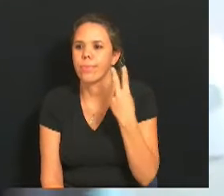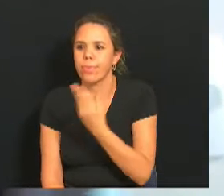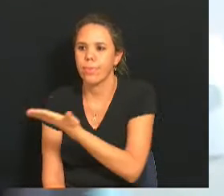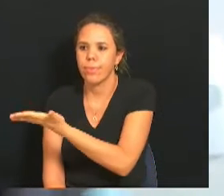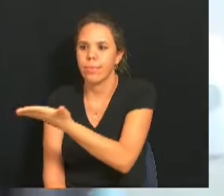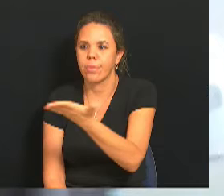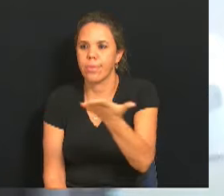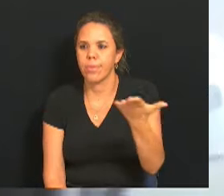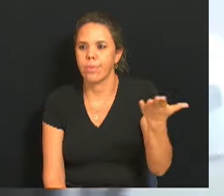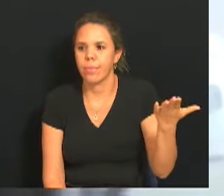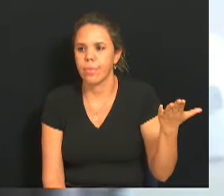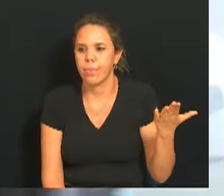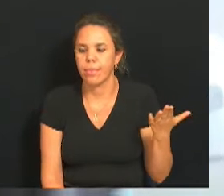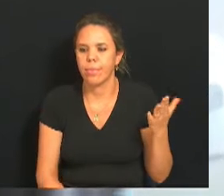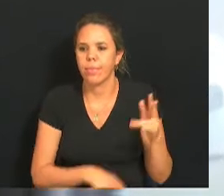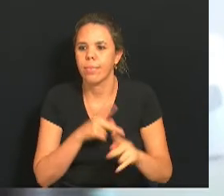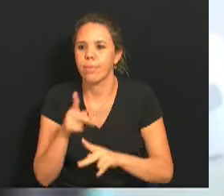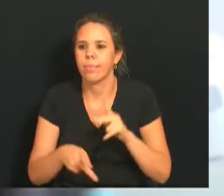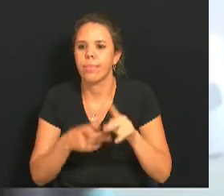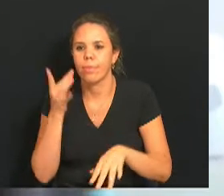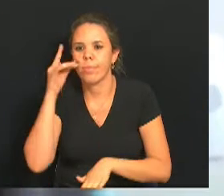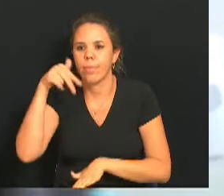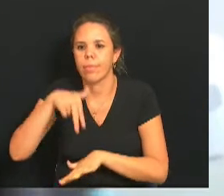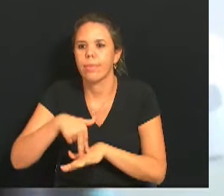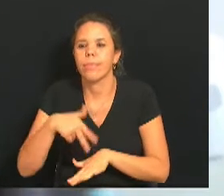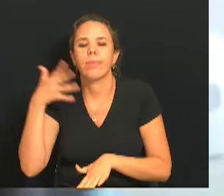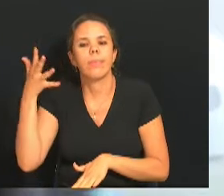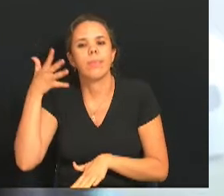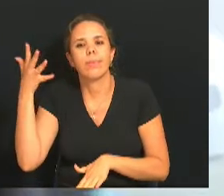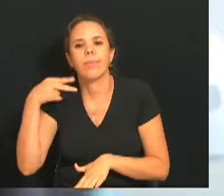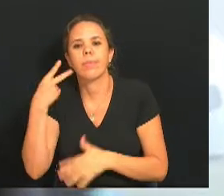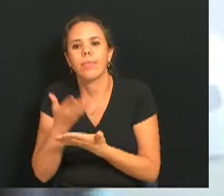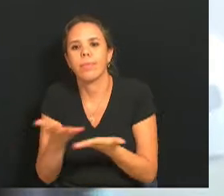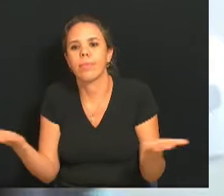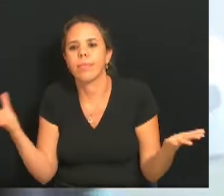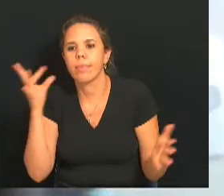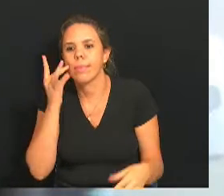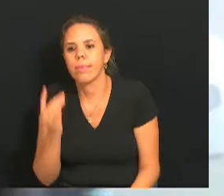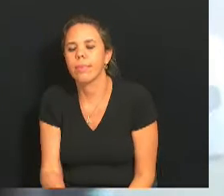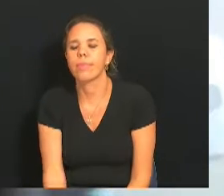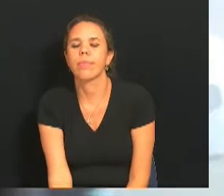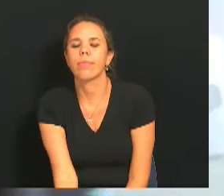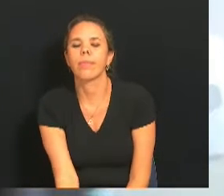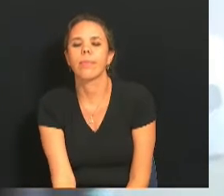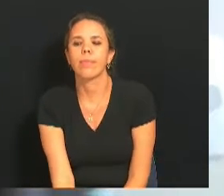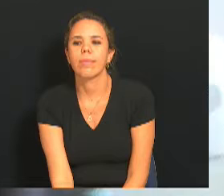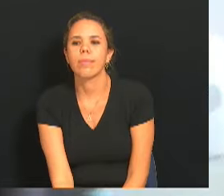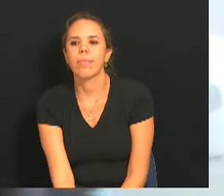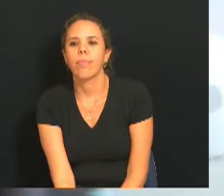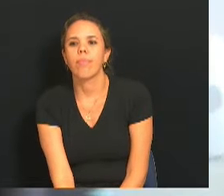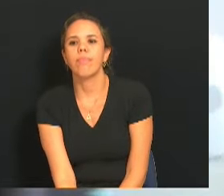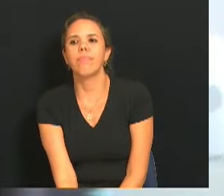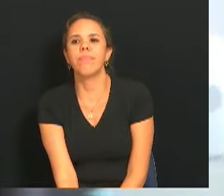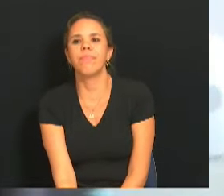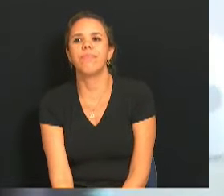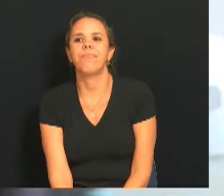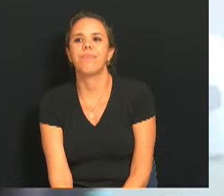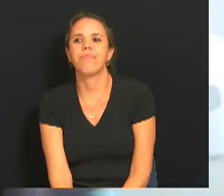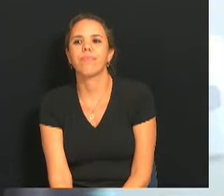presidente da Comissão de Educação, demais vereadores presentes, e